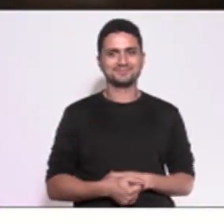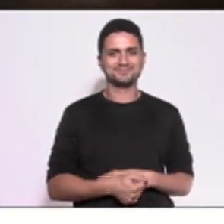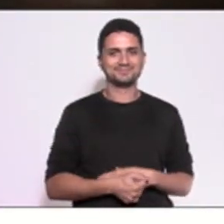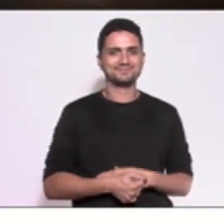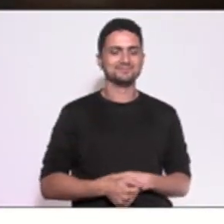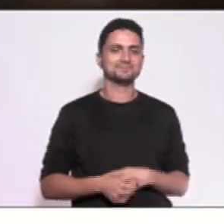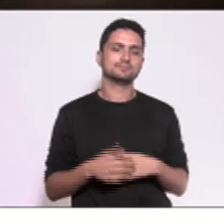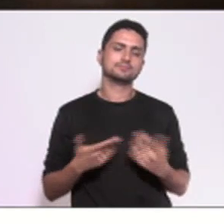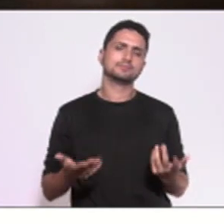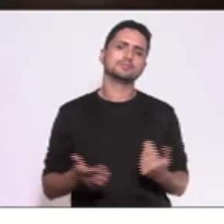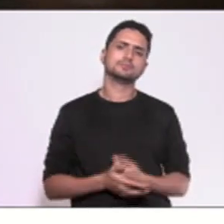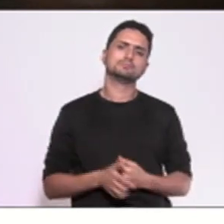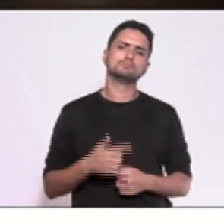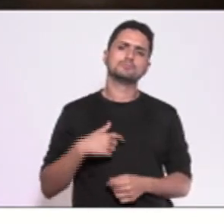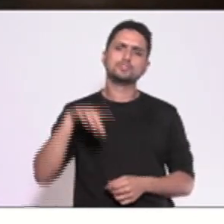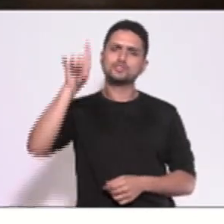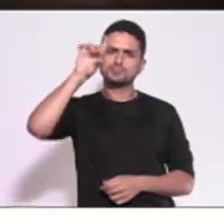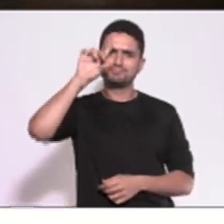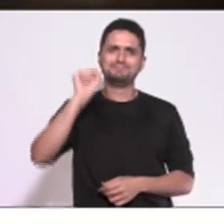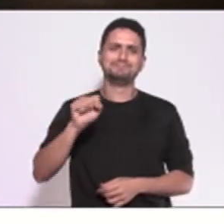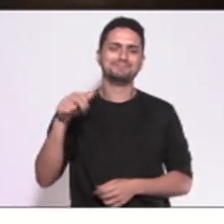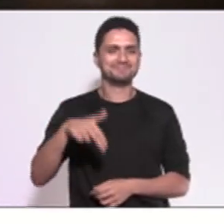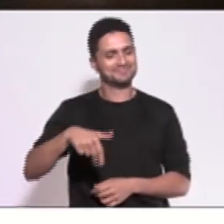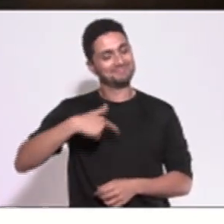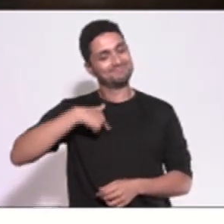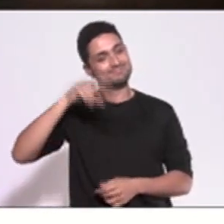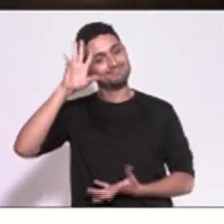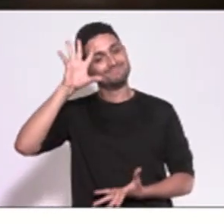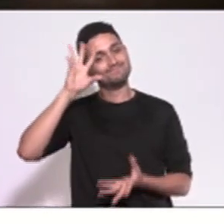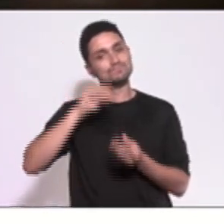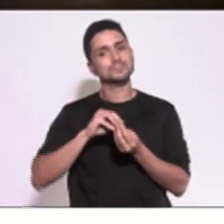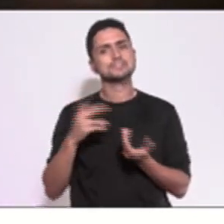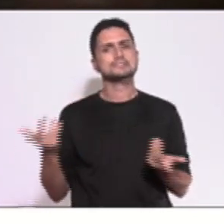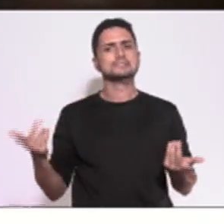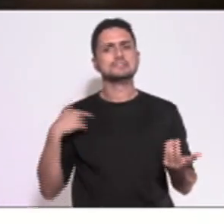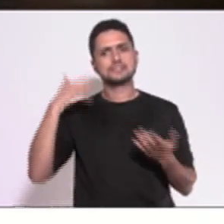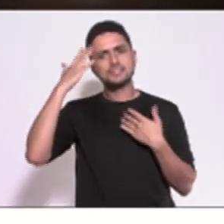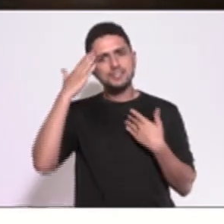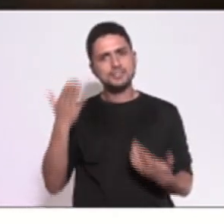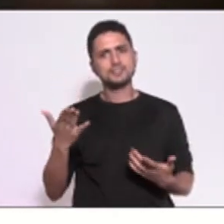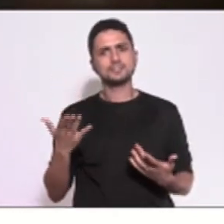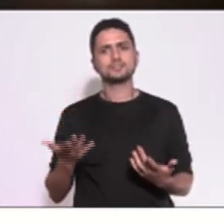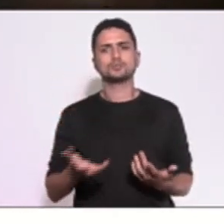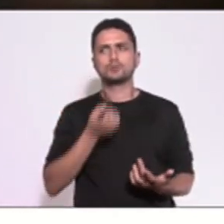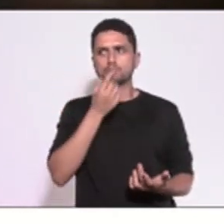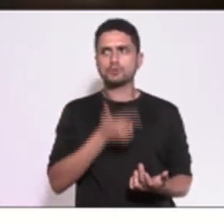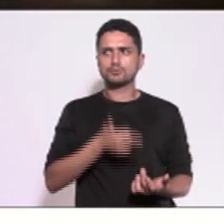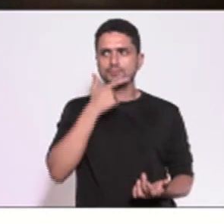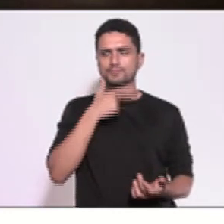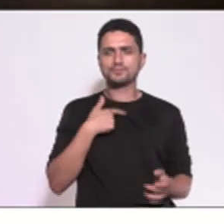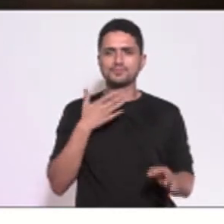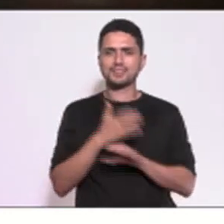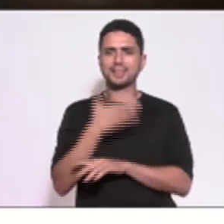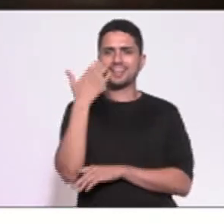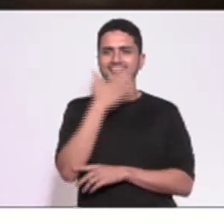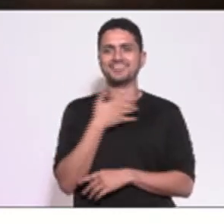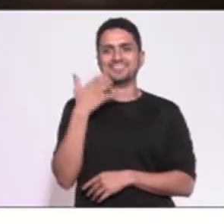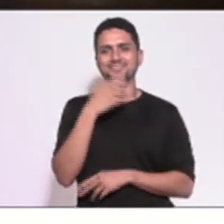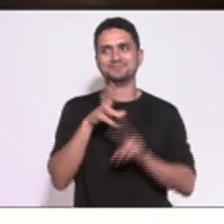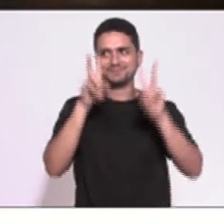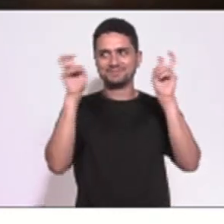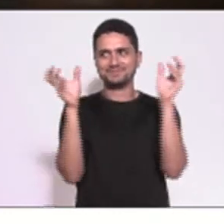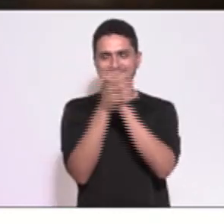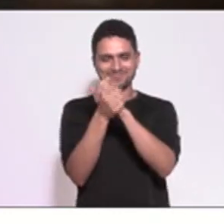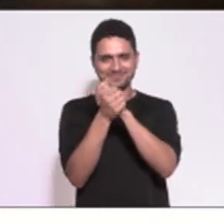me remete, depois de agradecer a todos a gentileza de entrar nesse canto de parabéns, vendo